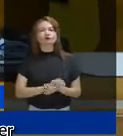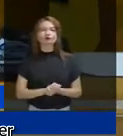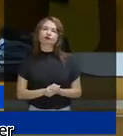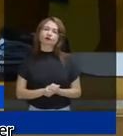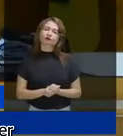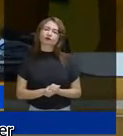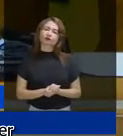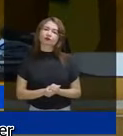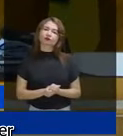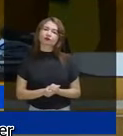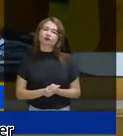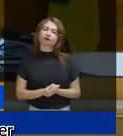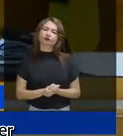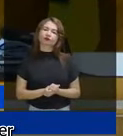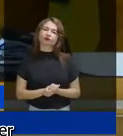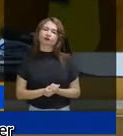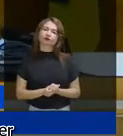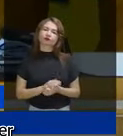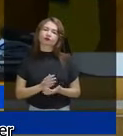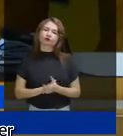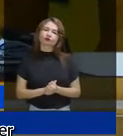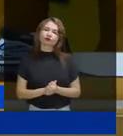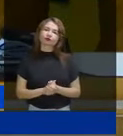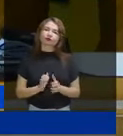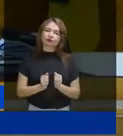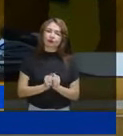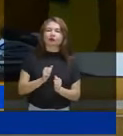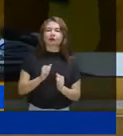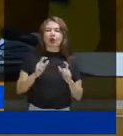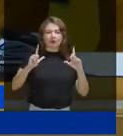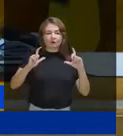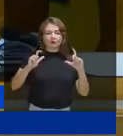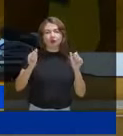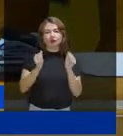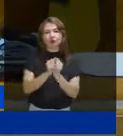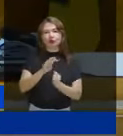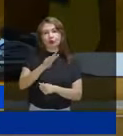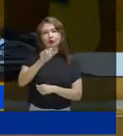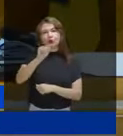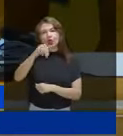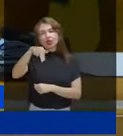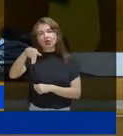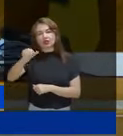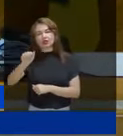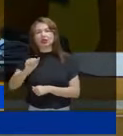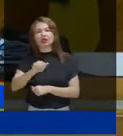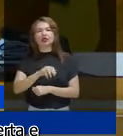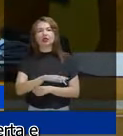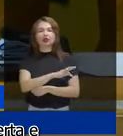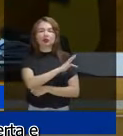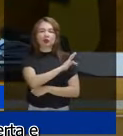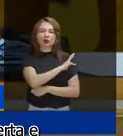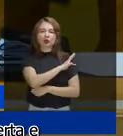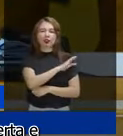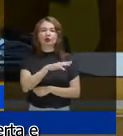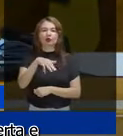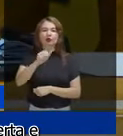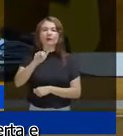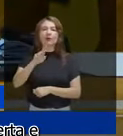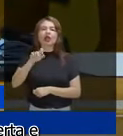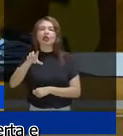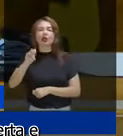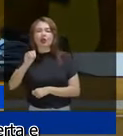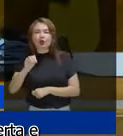regional, para fazer o registro aqui com a Ana, com o seu técnico, né, o Marlon, e com a sua fonoaudióloga,